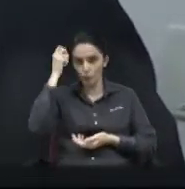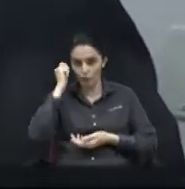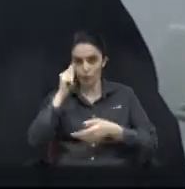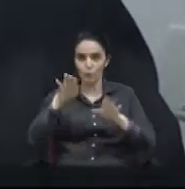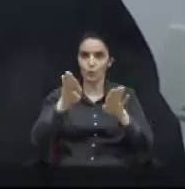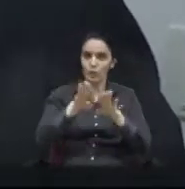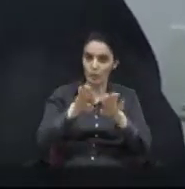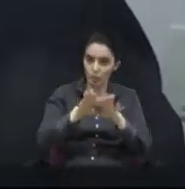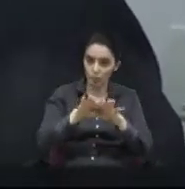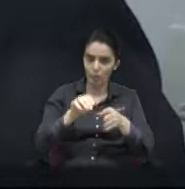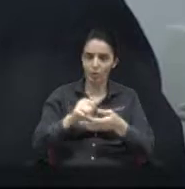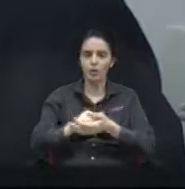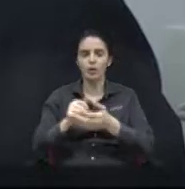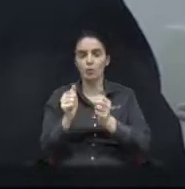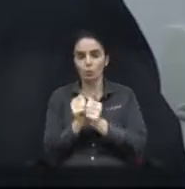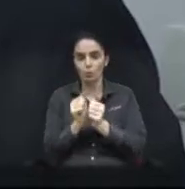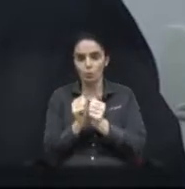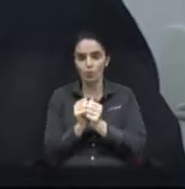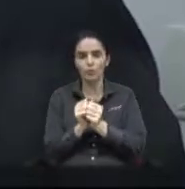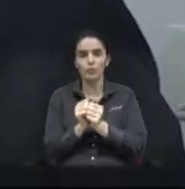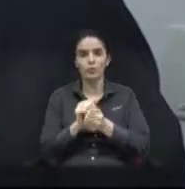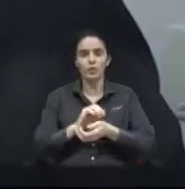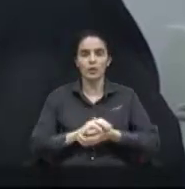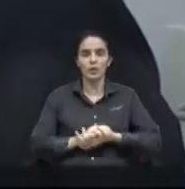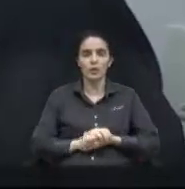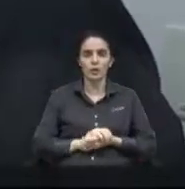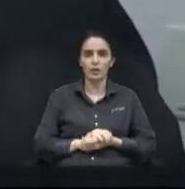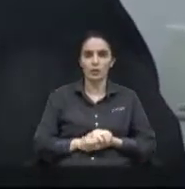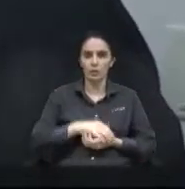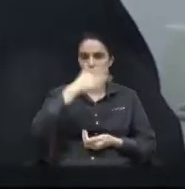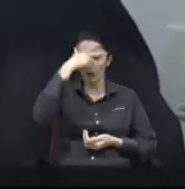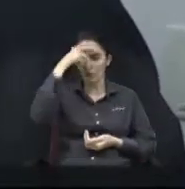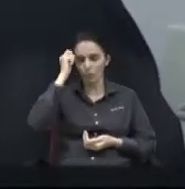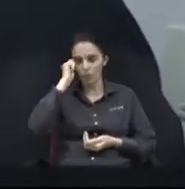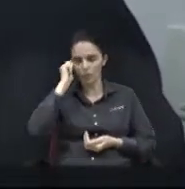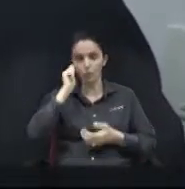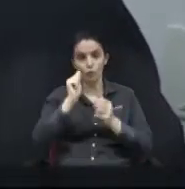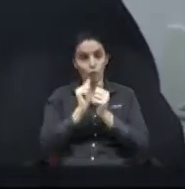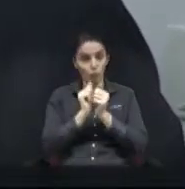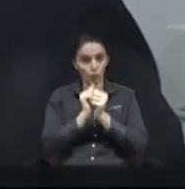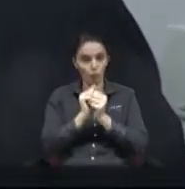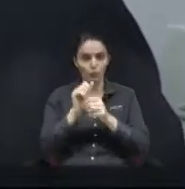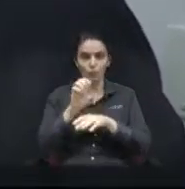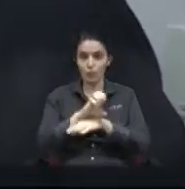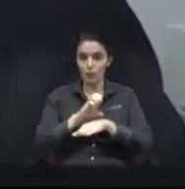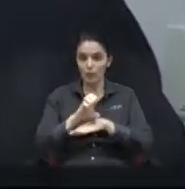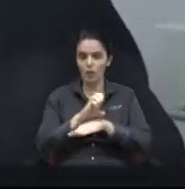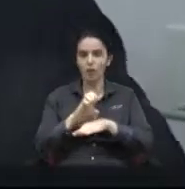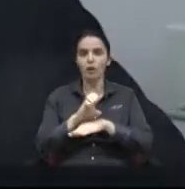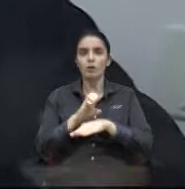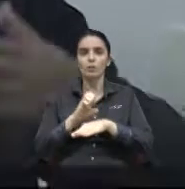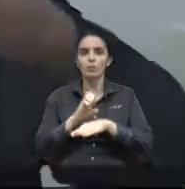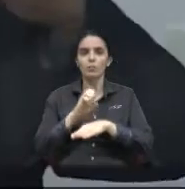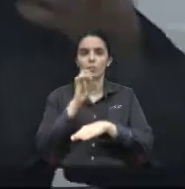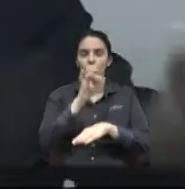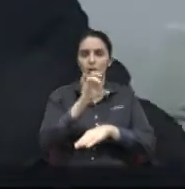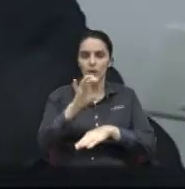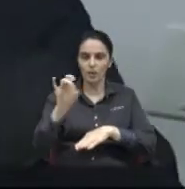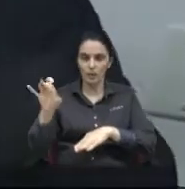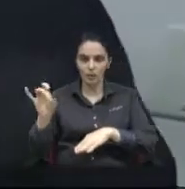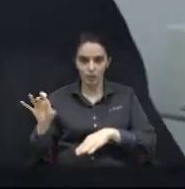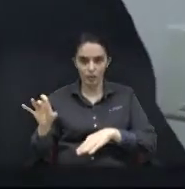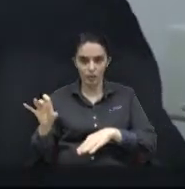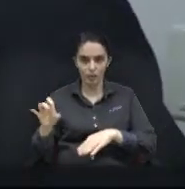do executivo condições juntamente gandara junto ao estado para que traga melhorias para cada vez mais